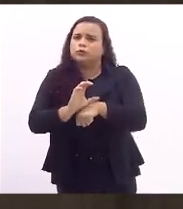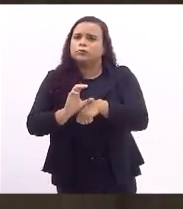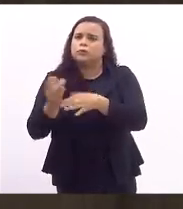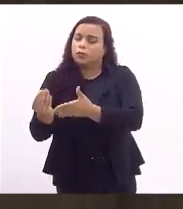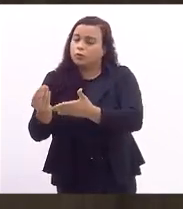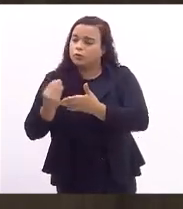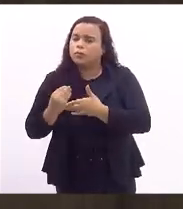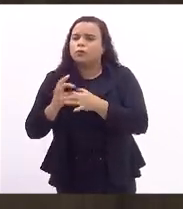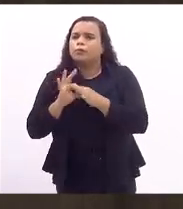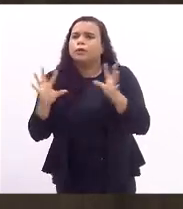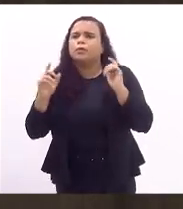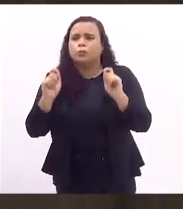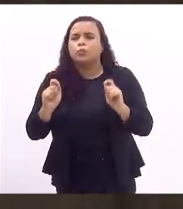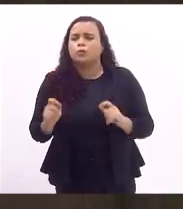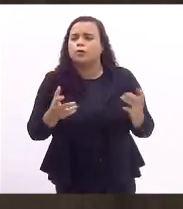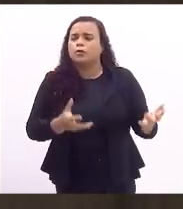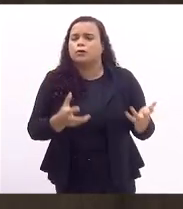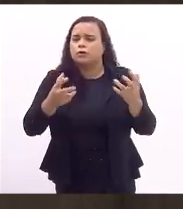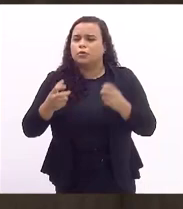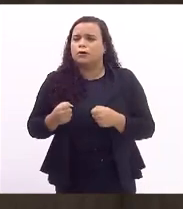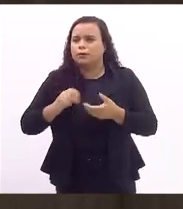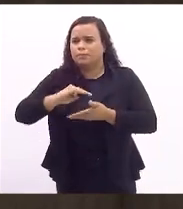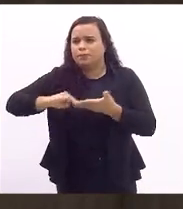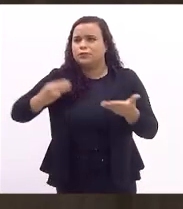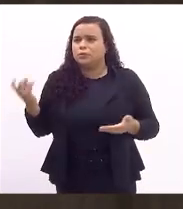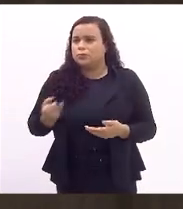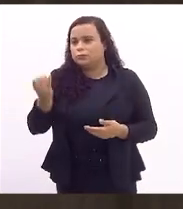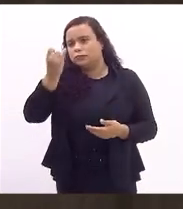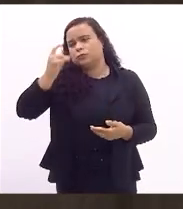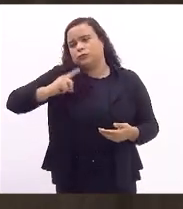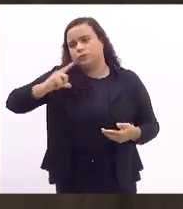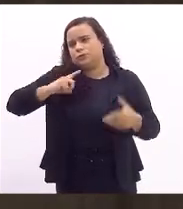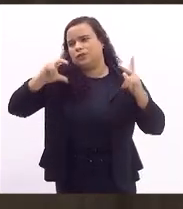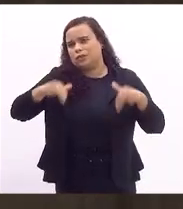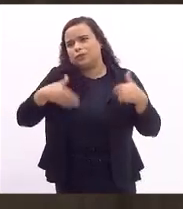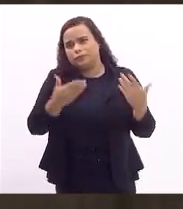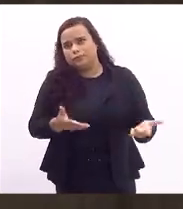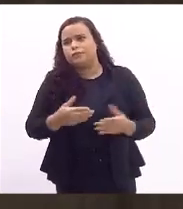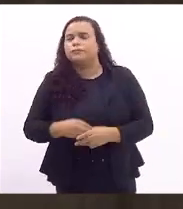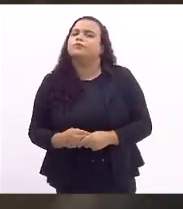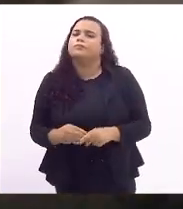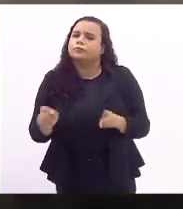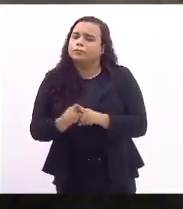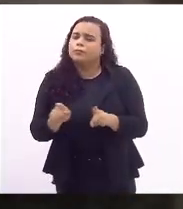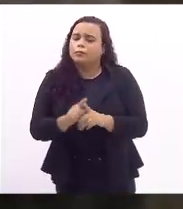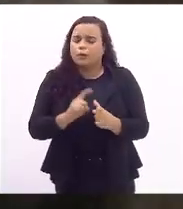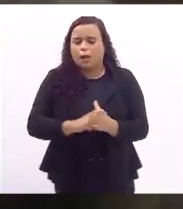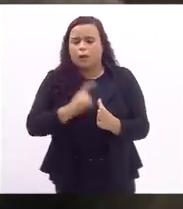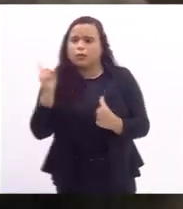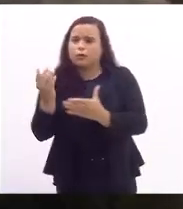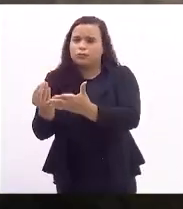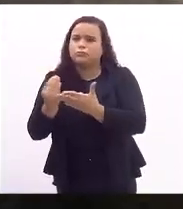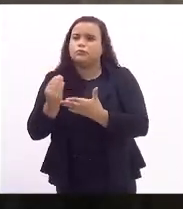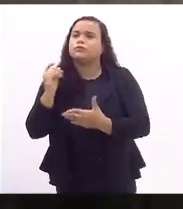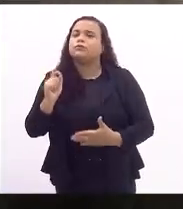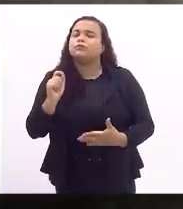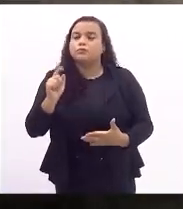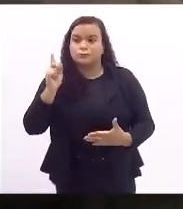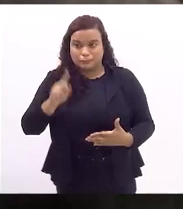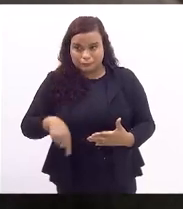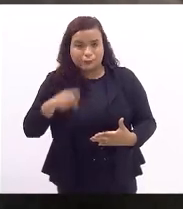nos permite receber uma mensagem tão importante como essa e autonomia que é